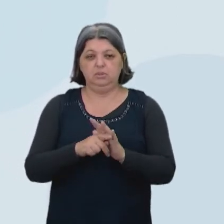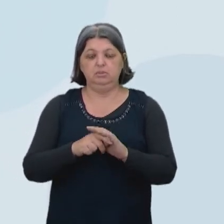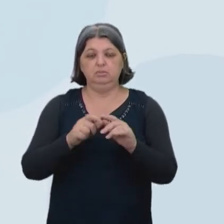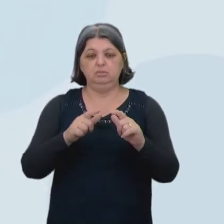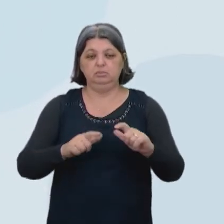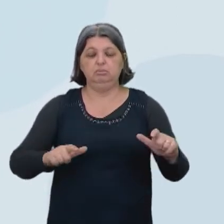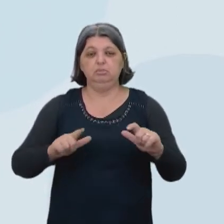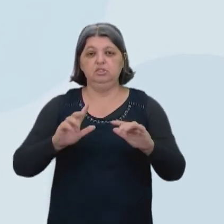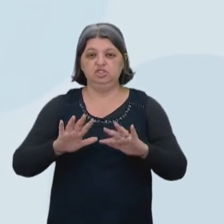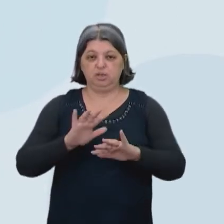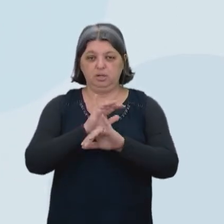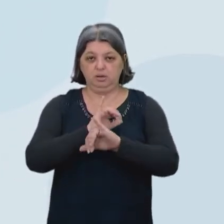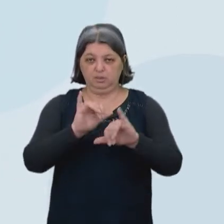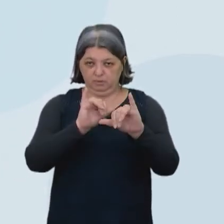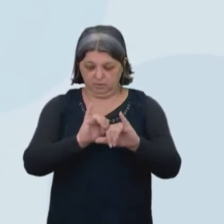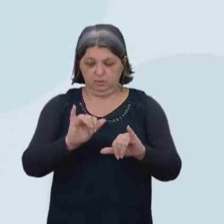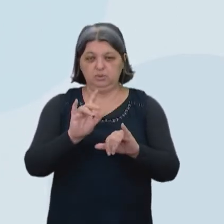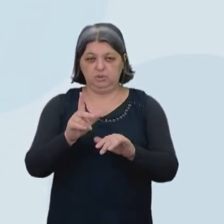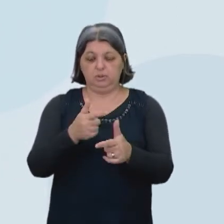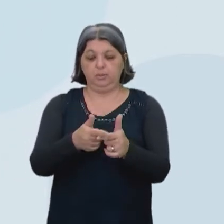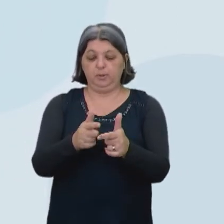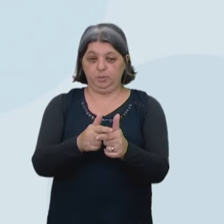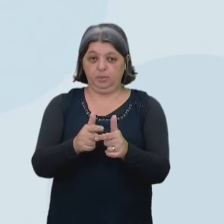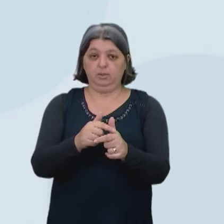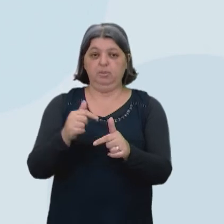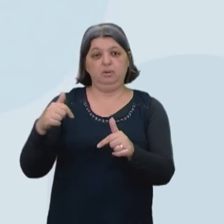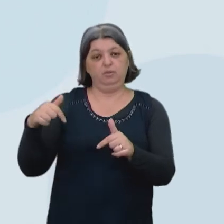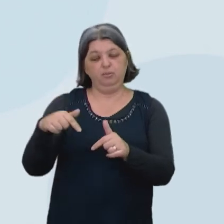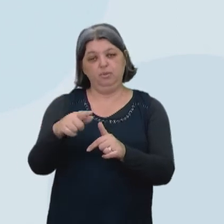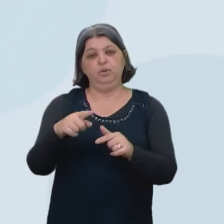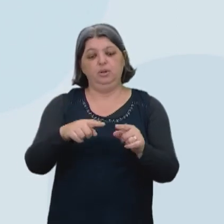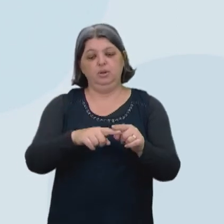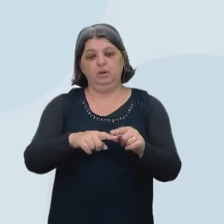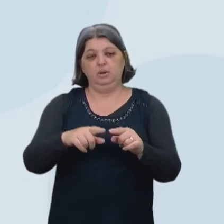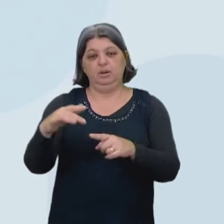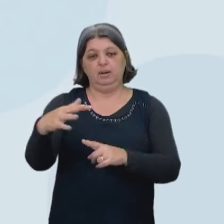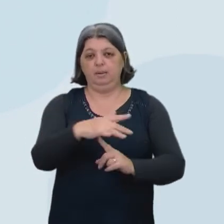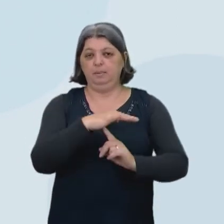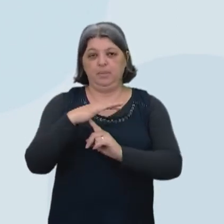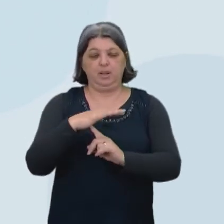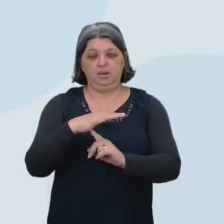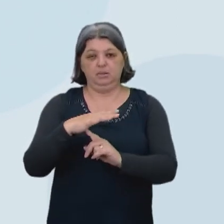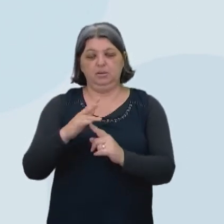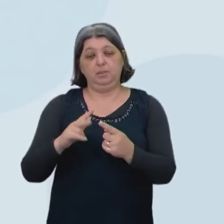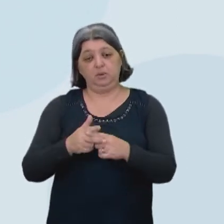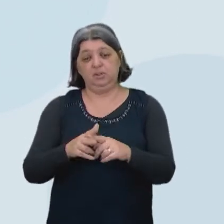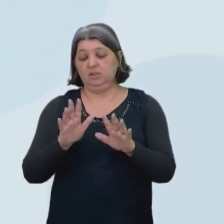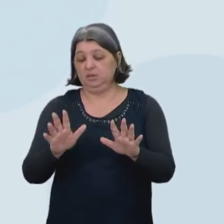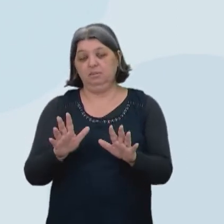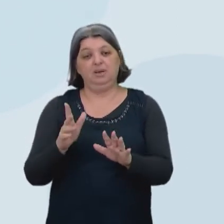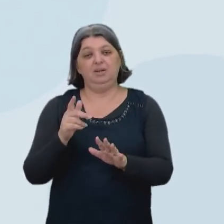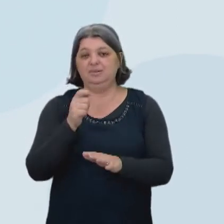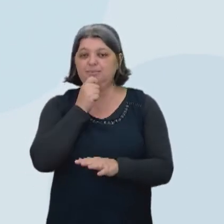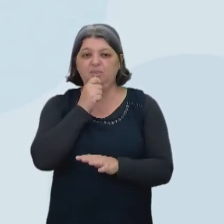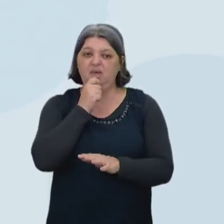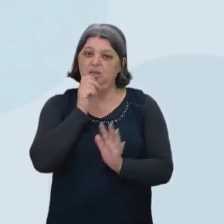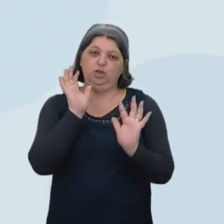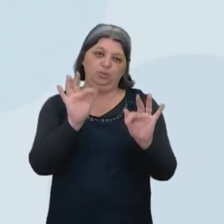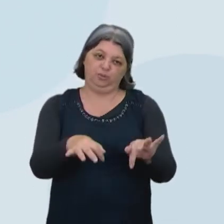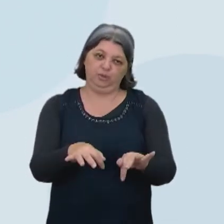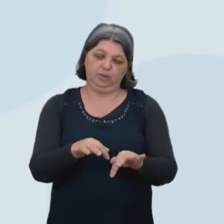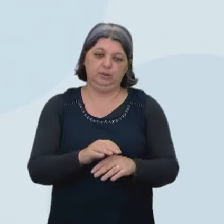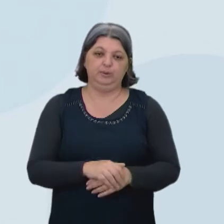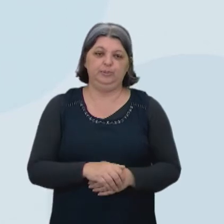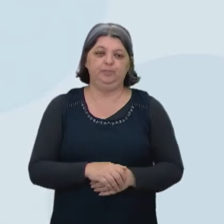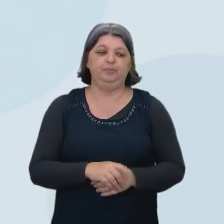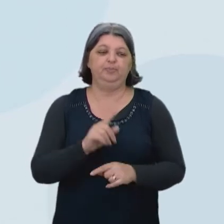foi informada do problema e esteve na praça para fazer o conserto, mas ele não foi finalizado. Isso aí é o que a gente chama de